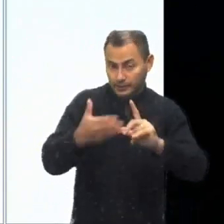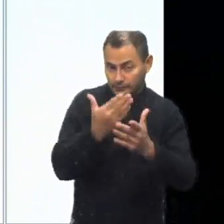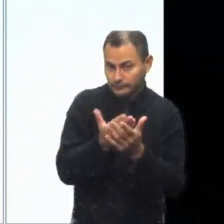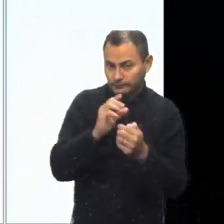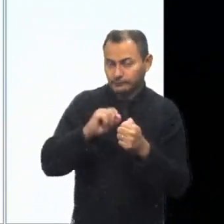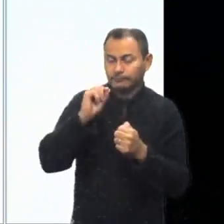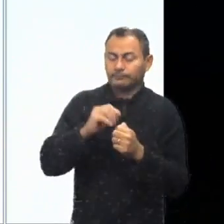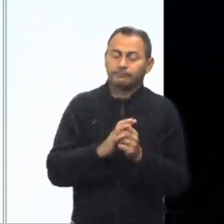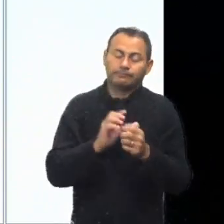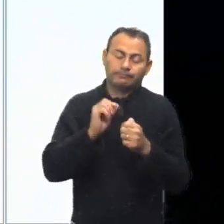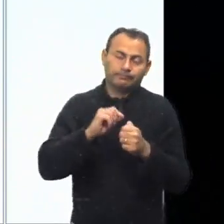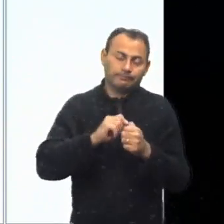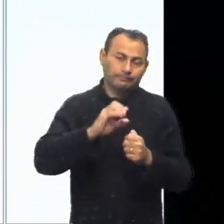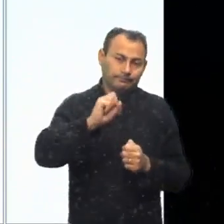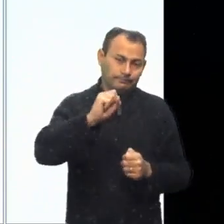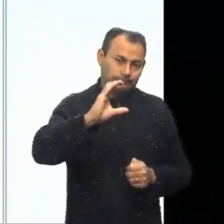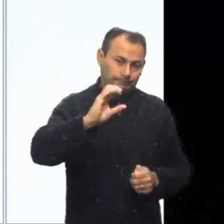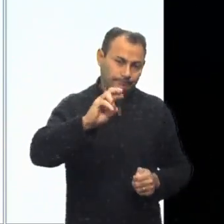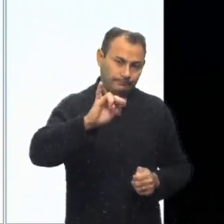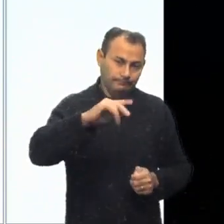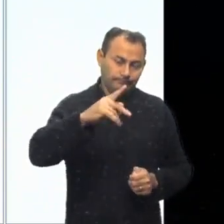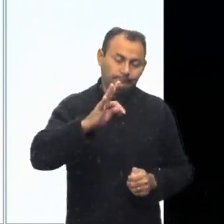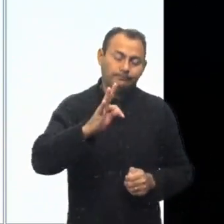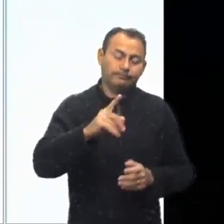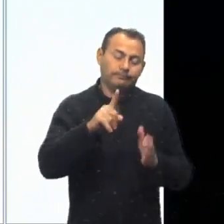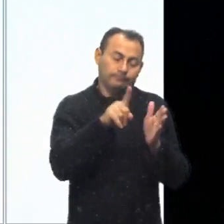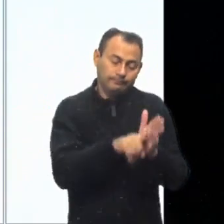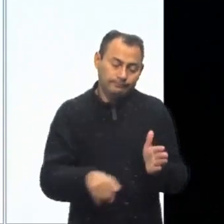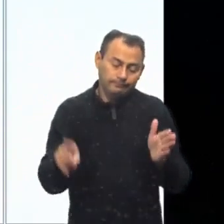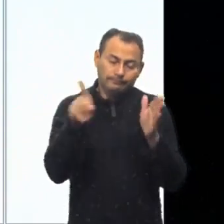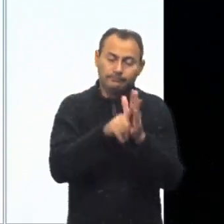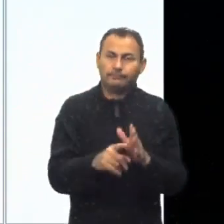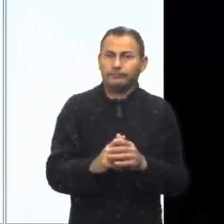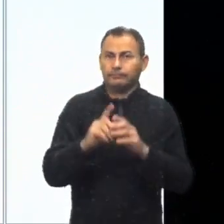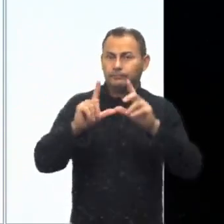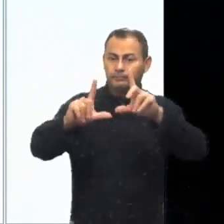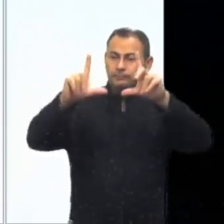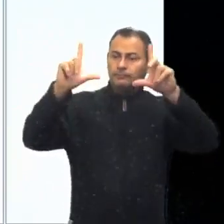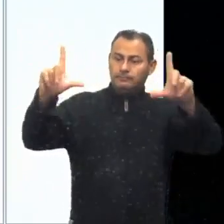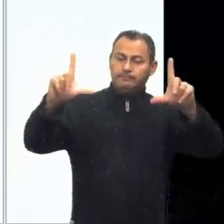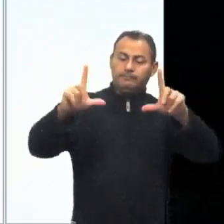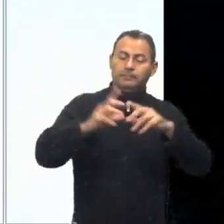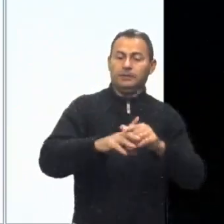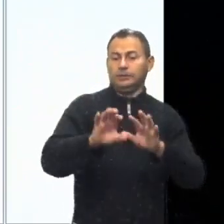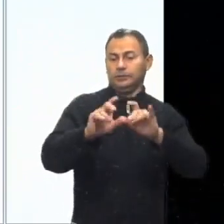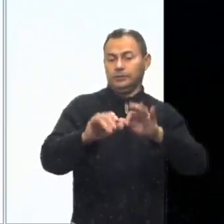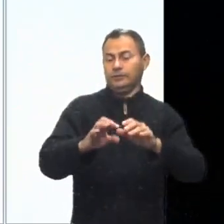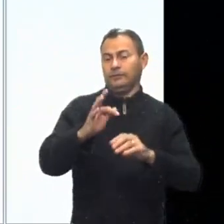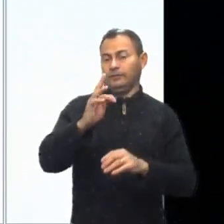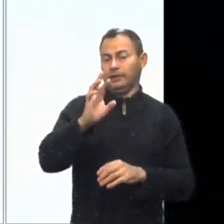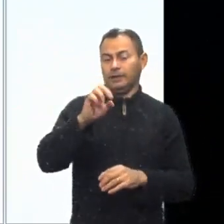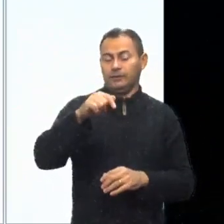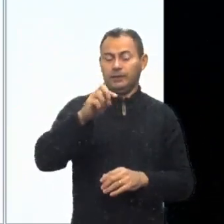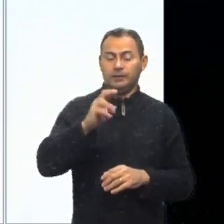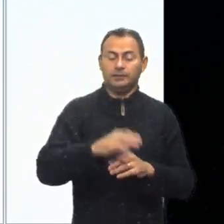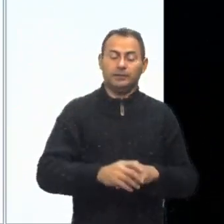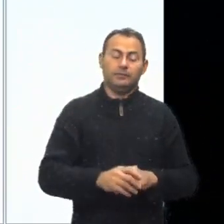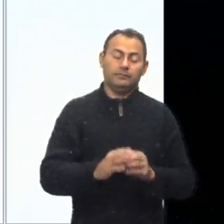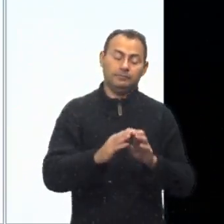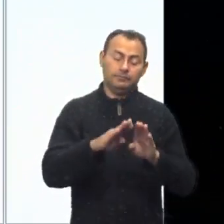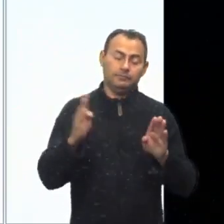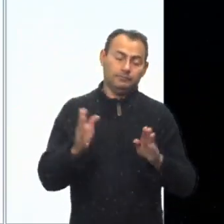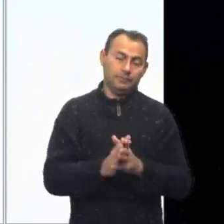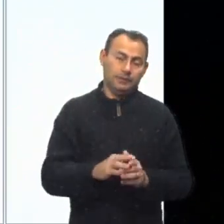vai ter feito um script que, quando você rodar, ele vai perguntar aqui na tela principal. Digite a frequência da portadora analógica